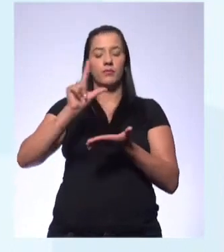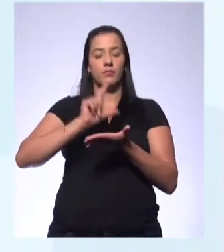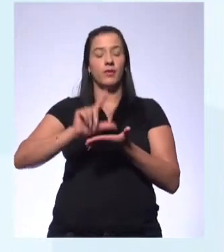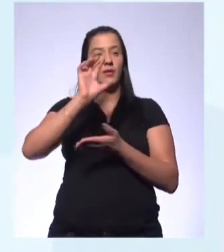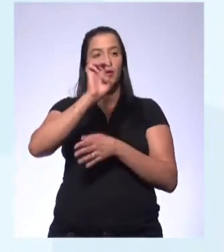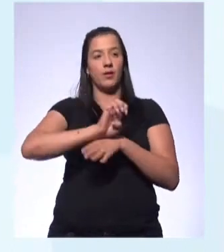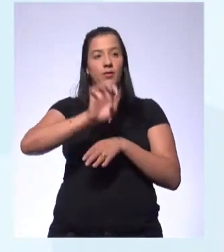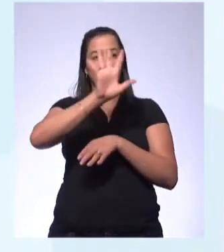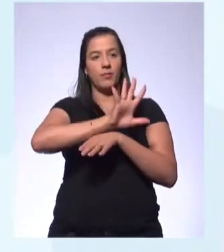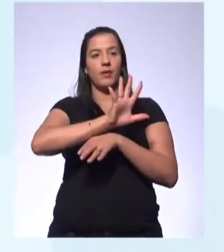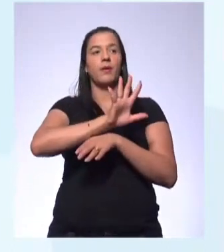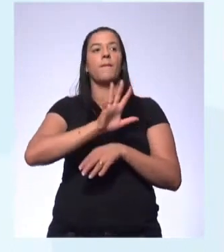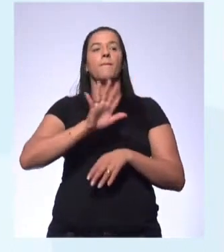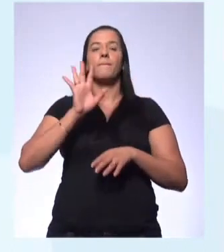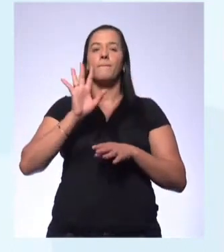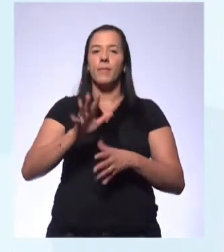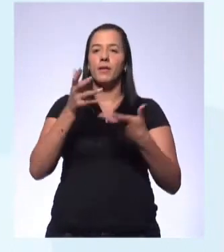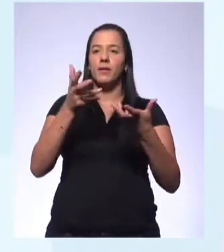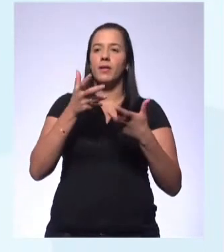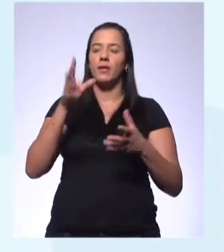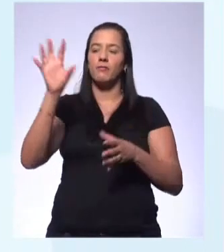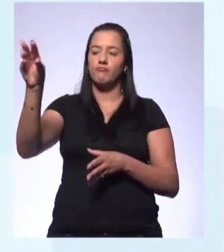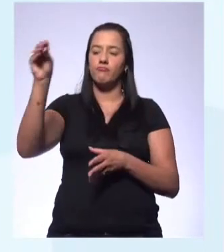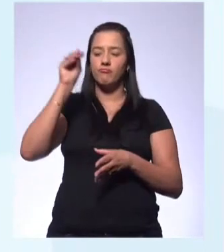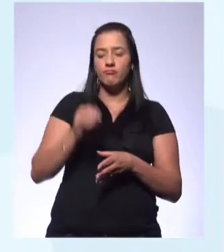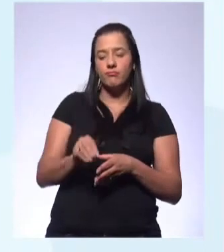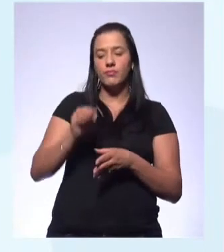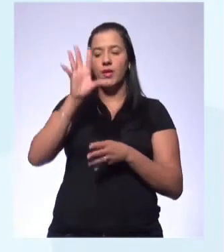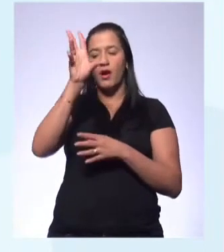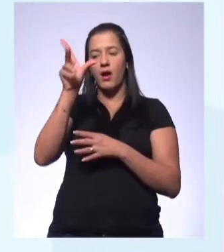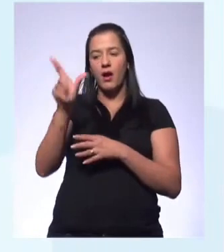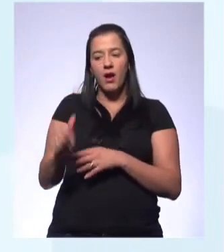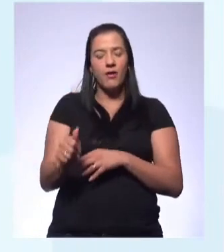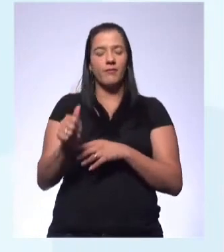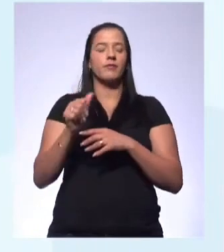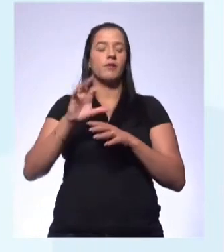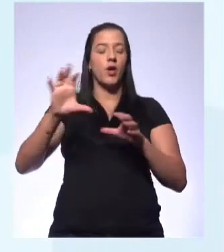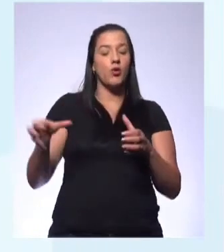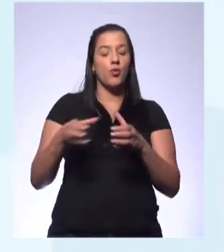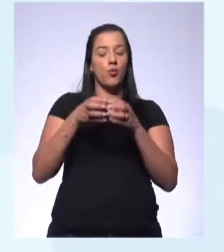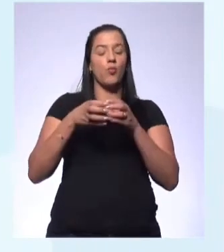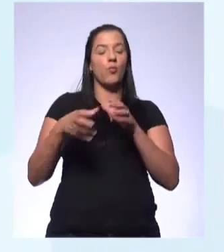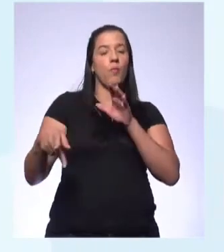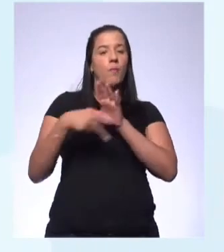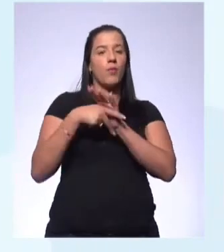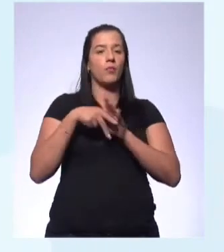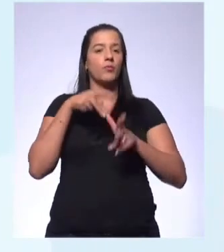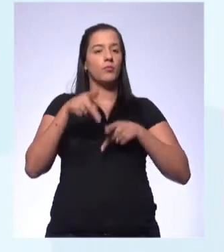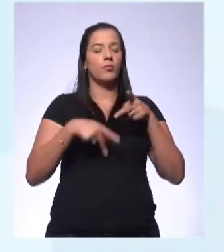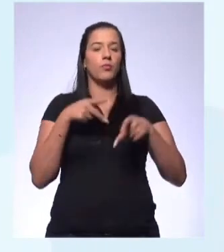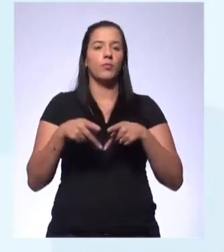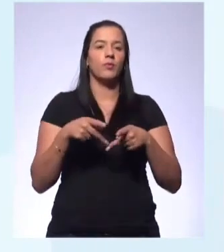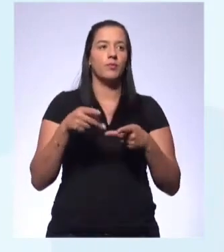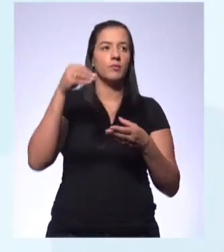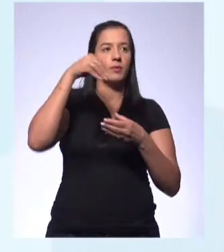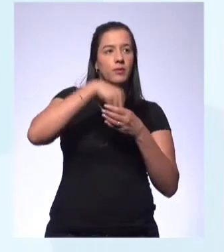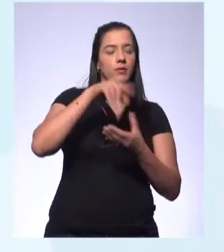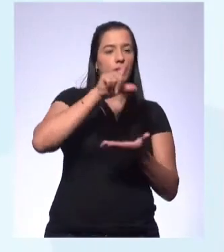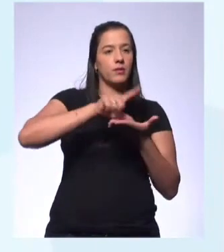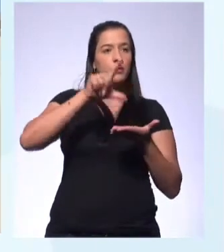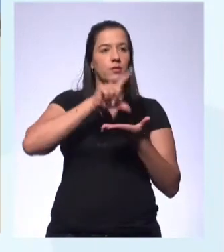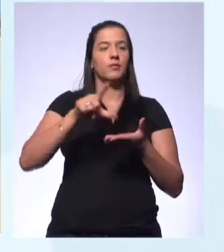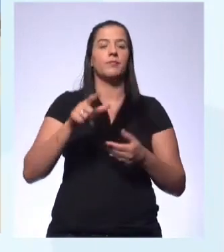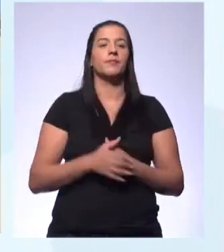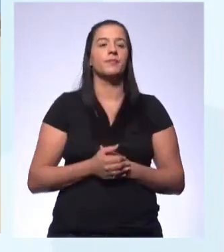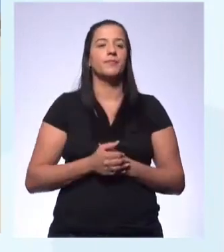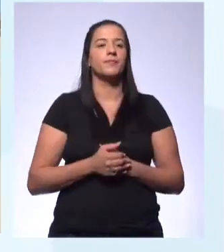europeia, mas já querendo trazer a alma do seu povo, a história do seu povo, para a literatura. Acho que ficou claro, né?